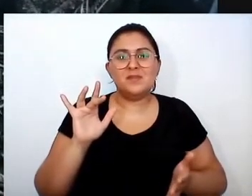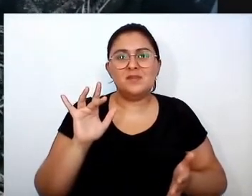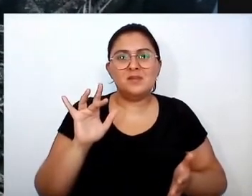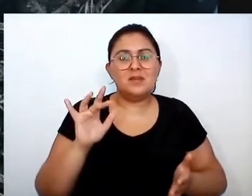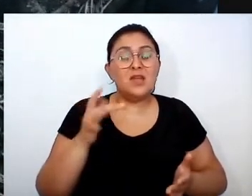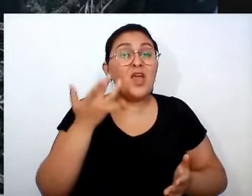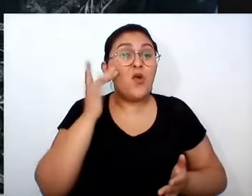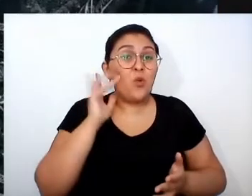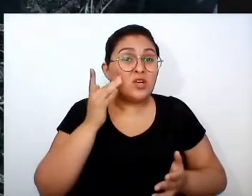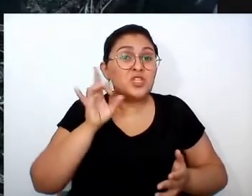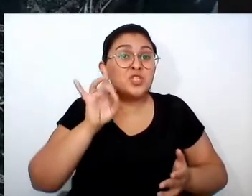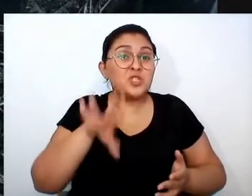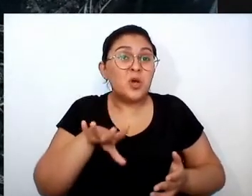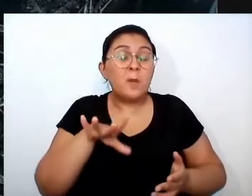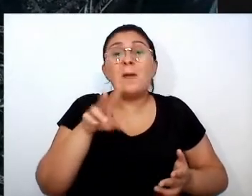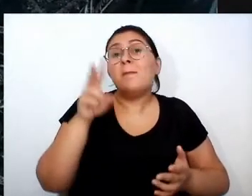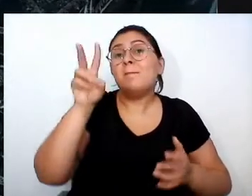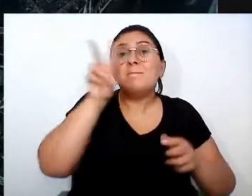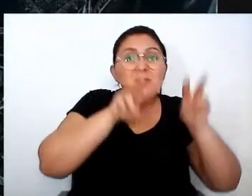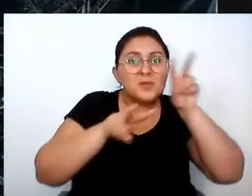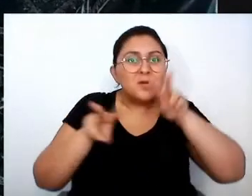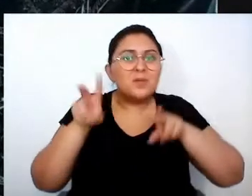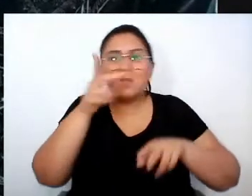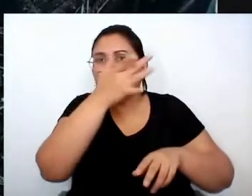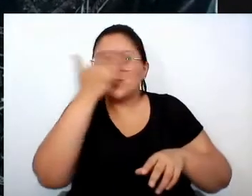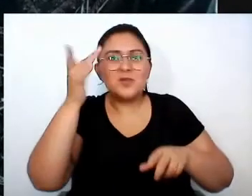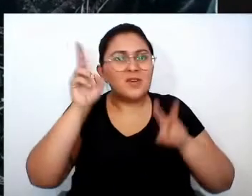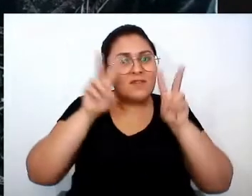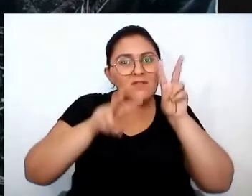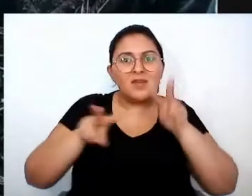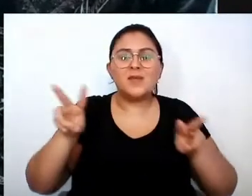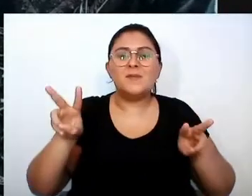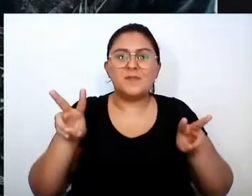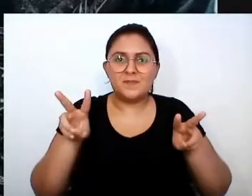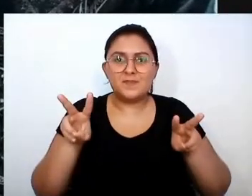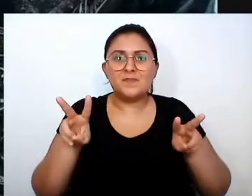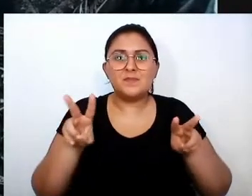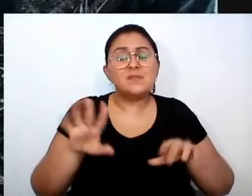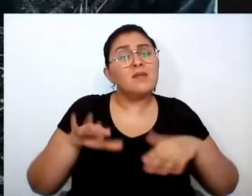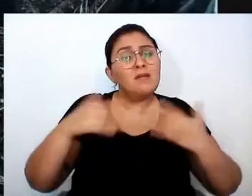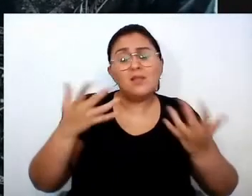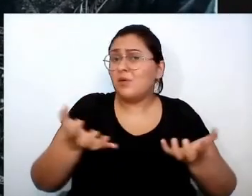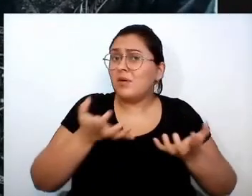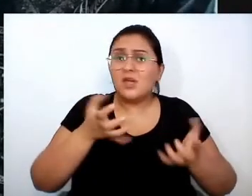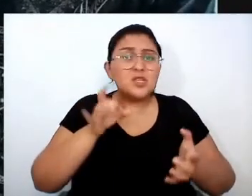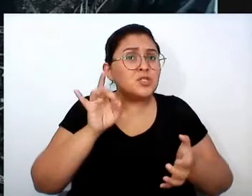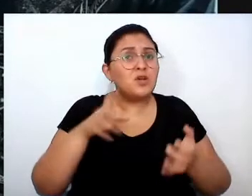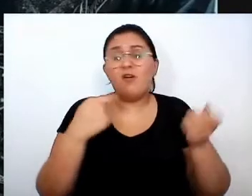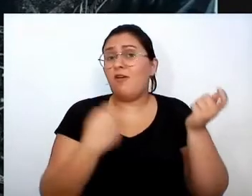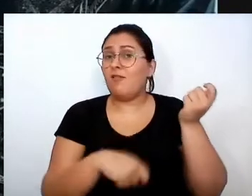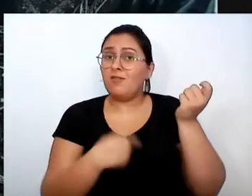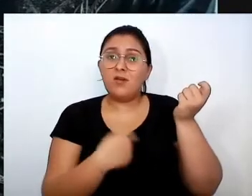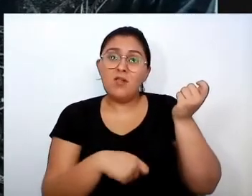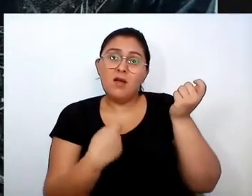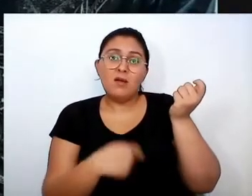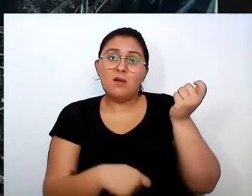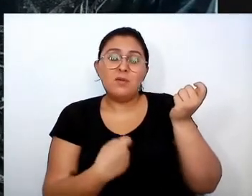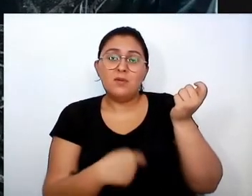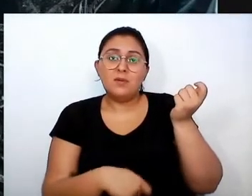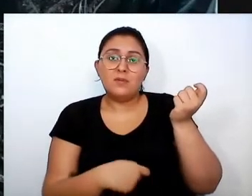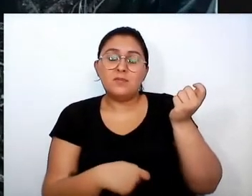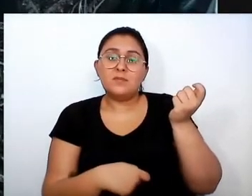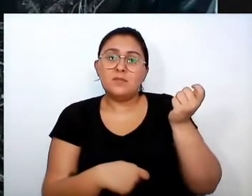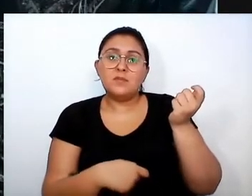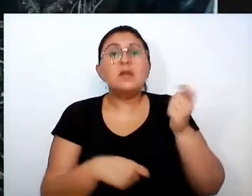especificar. Uhum. Eu só achava que Sim. existia partitura para pessoas videntes. Então, eu só pensava em aprender a tocar violão mesmo. E